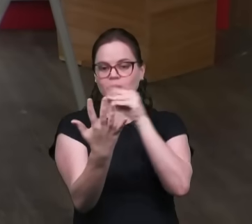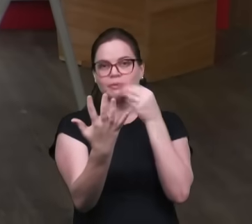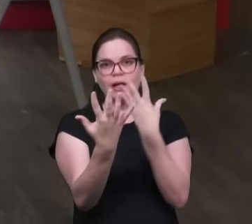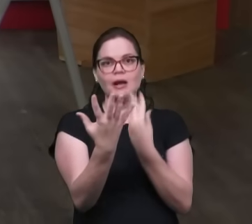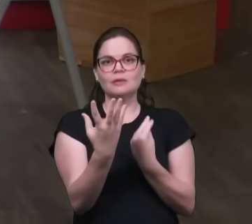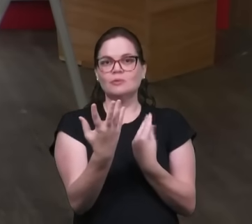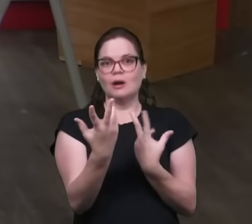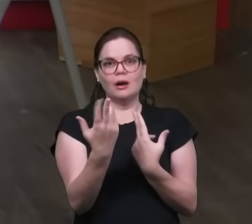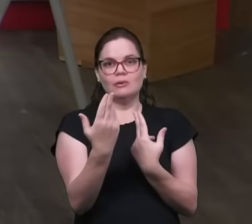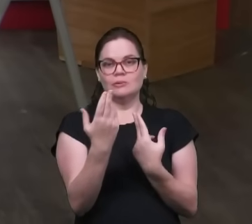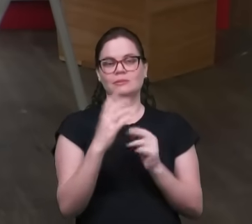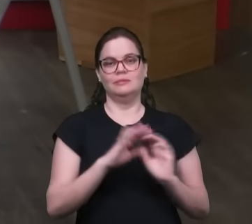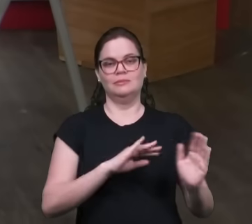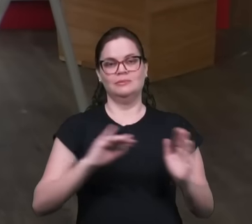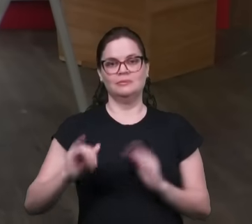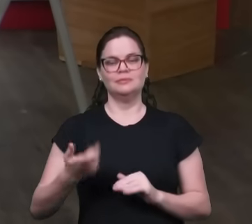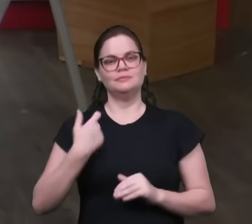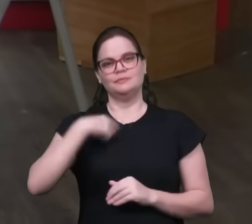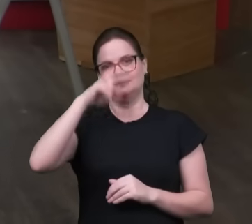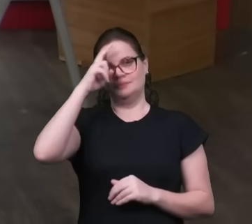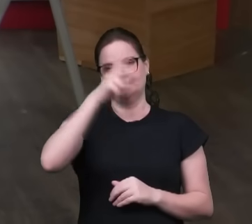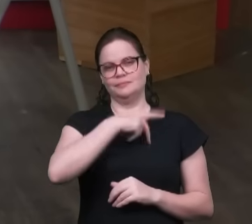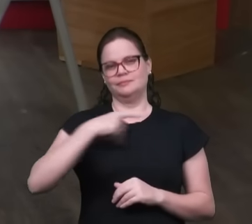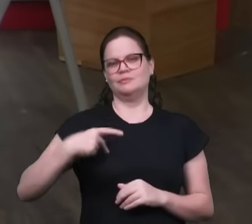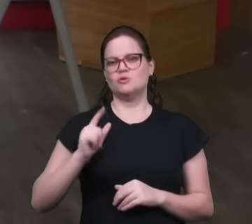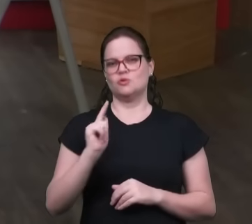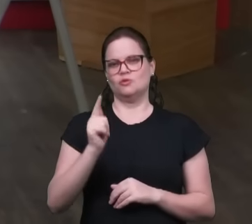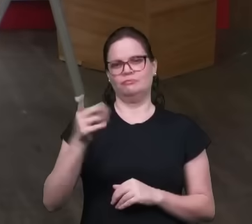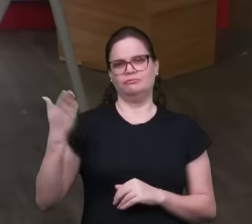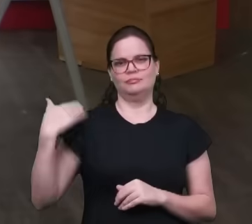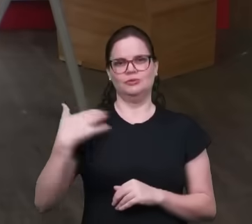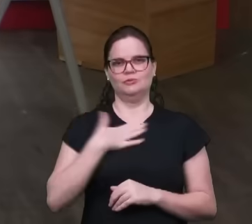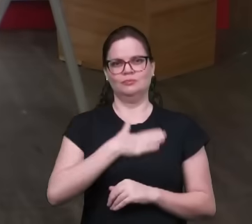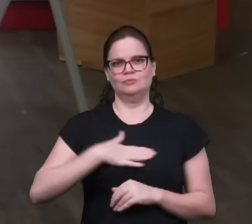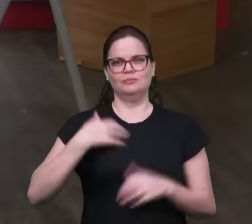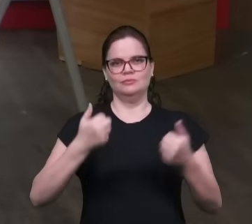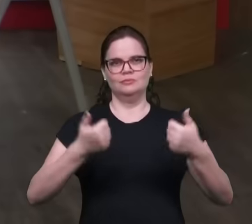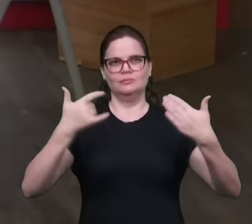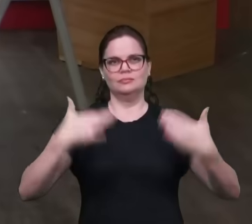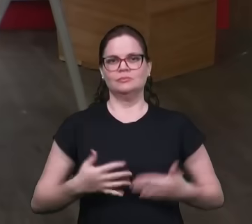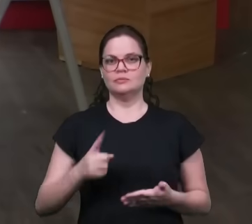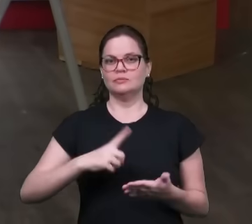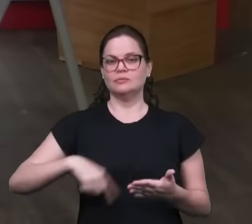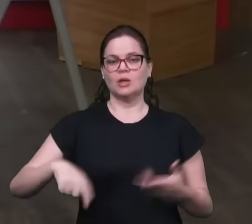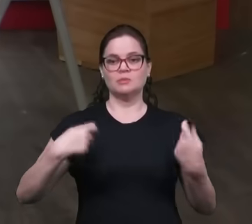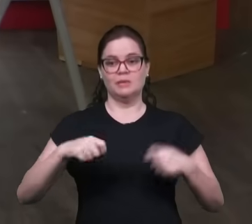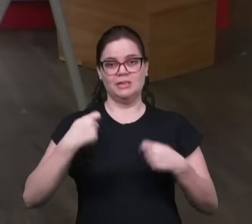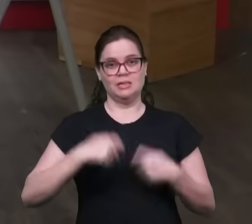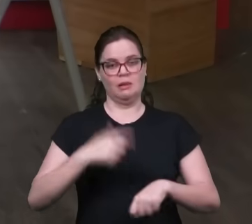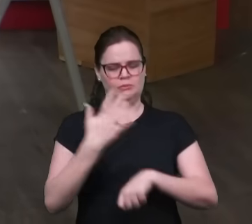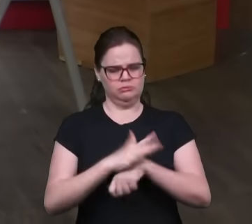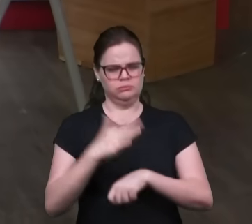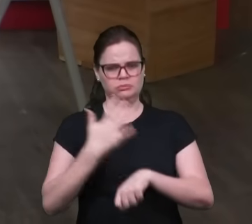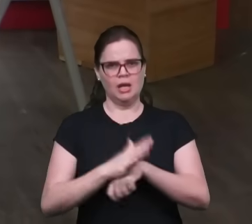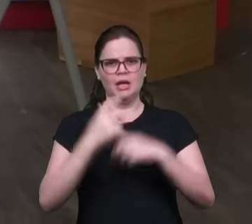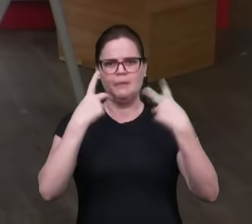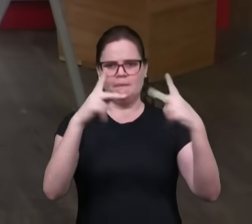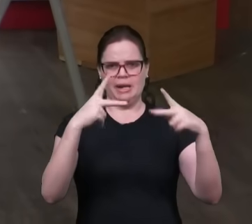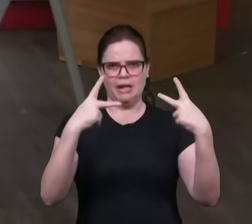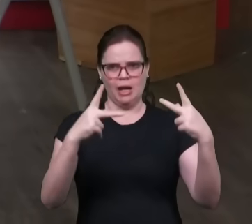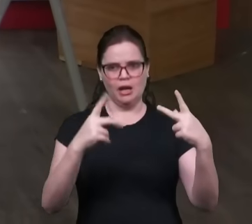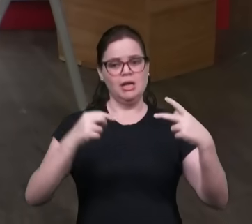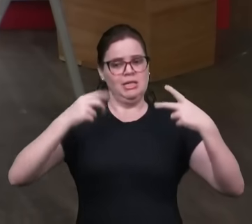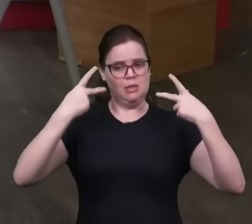de uma palavra que o pastor Geriti gostava de mencionar, né? Que nós temos que pregar o que vivemos e vivemos o que pregamos. Viver